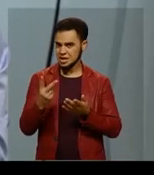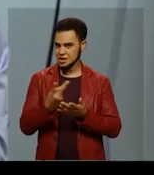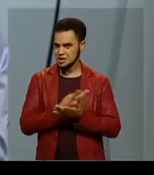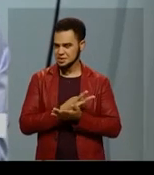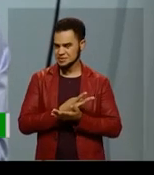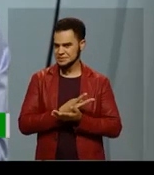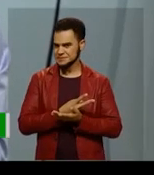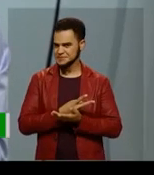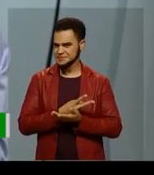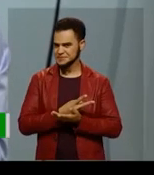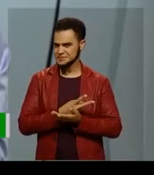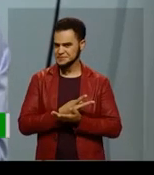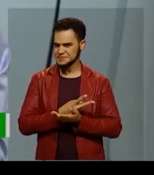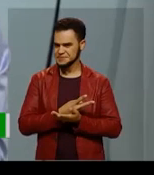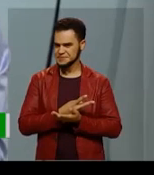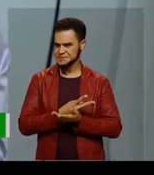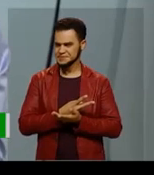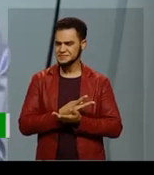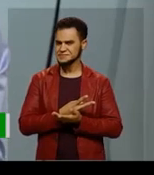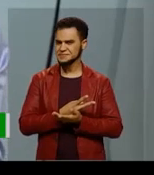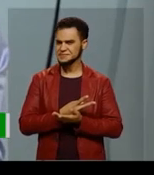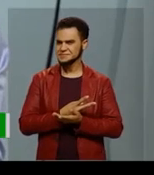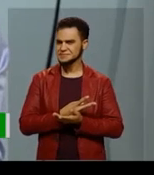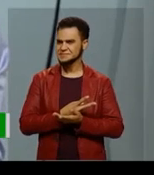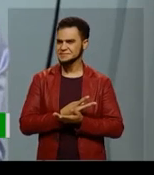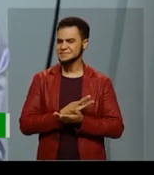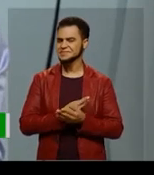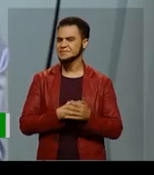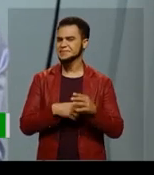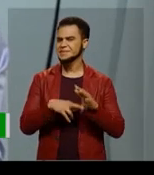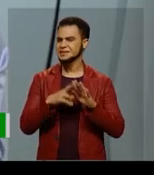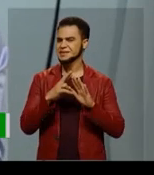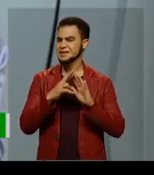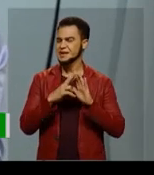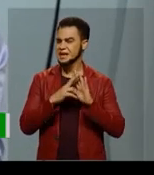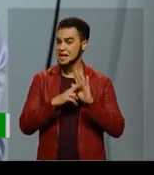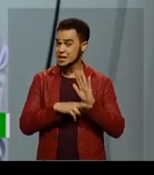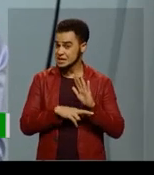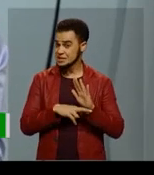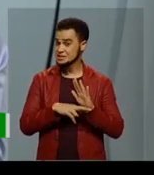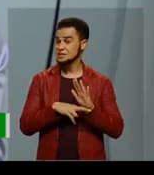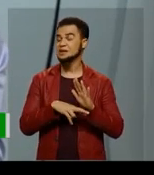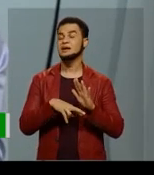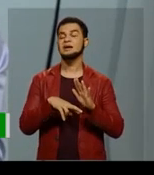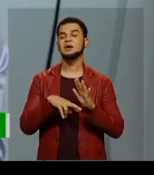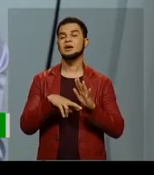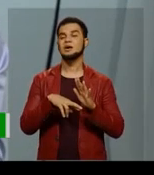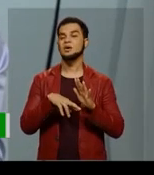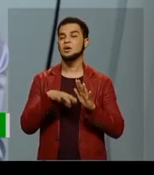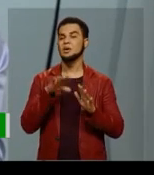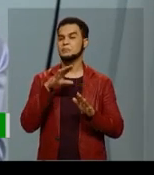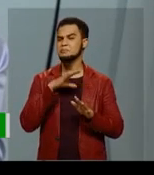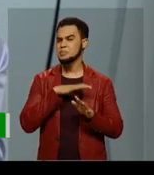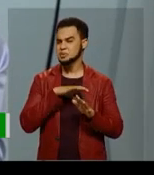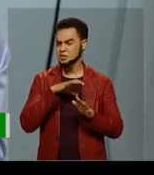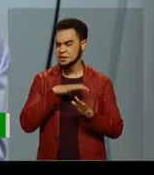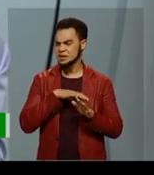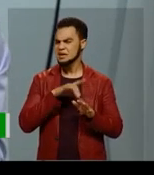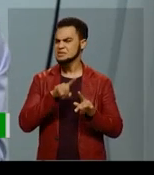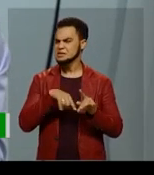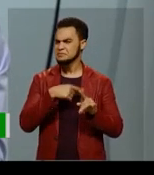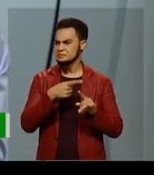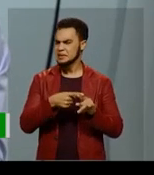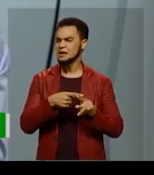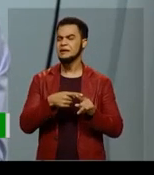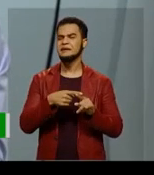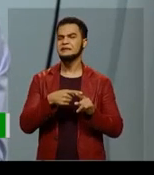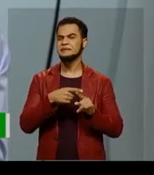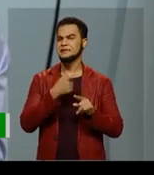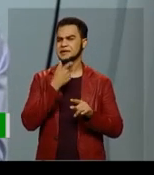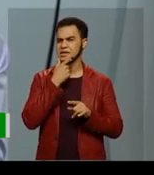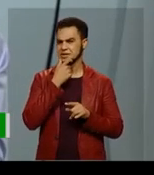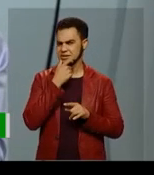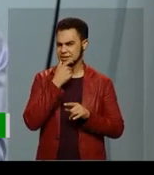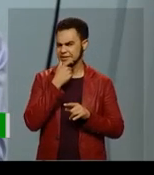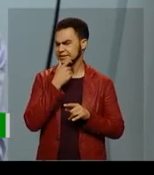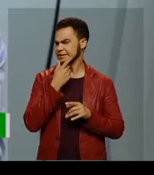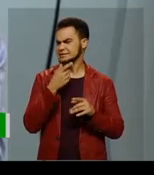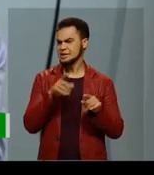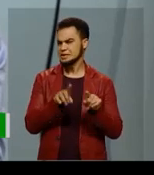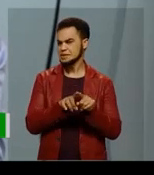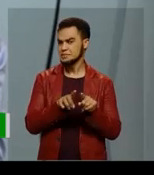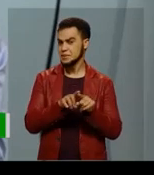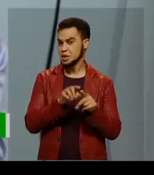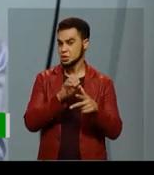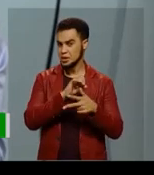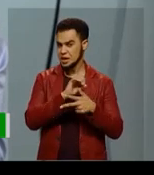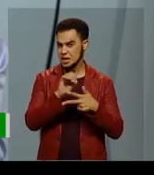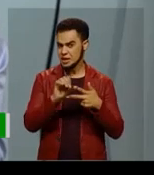fala não só na redação de língua portuguesa, mas nas questões de língua inglesa do Enem, não visa só